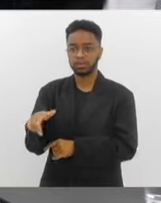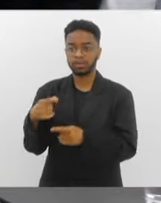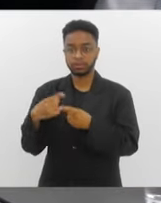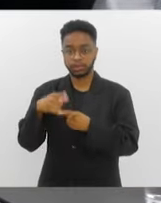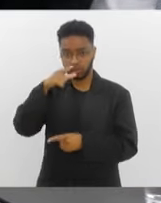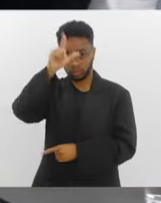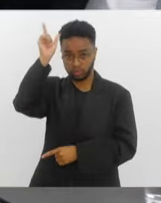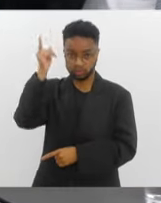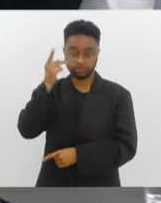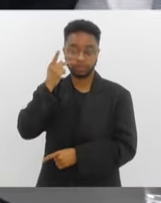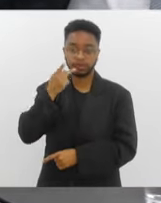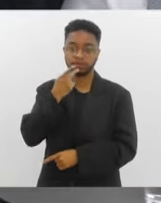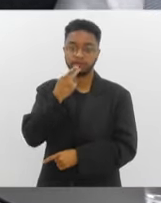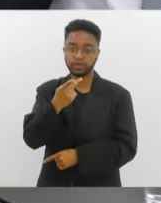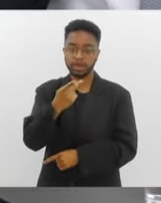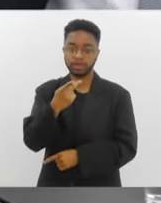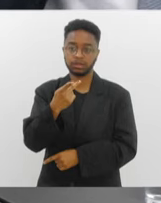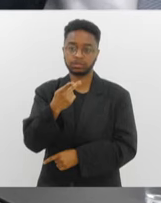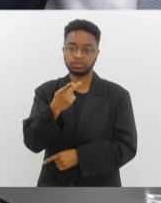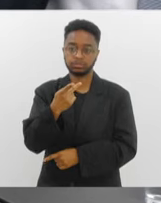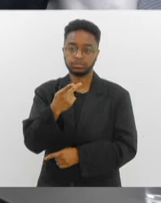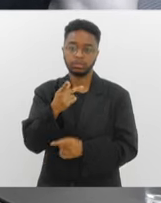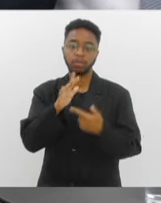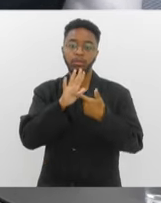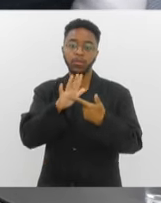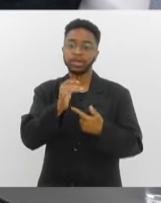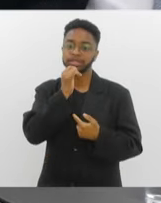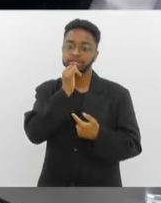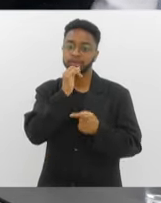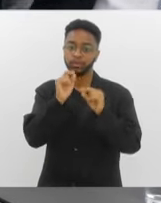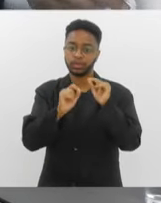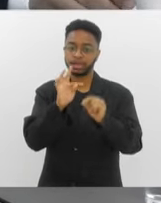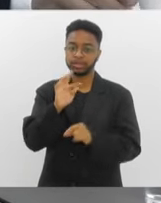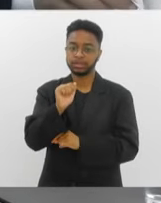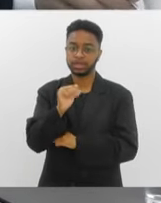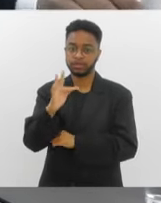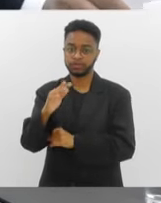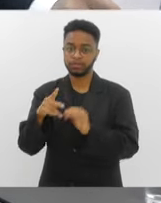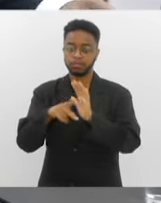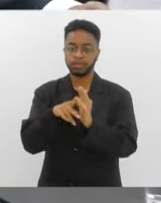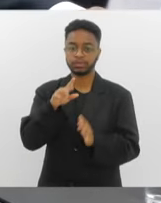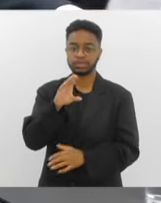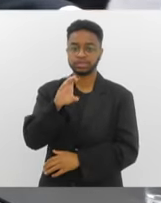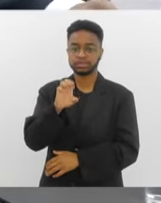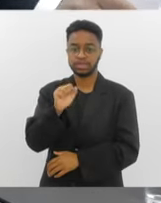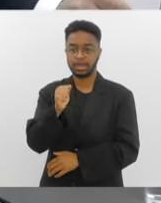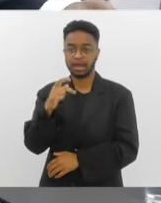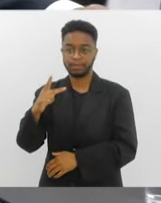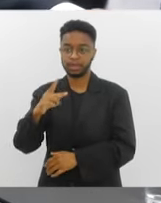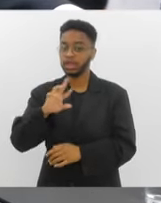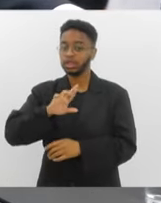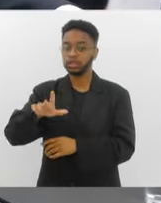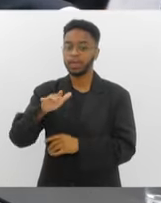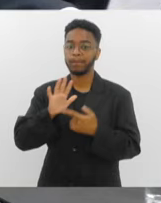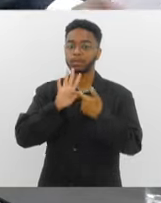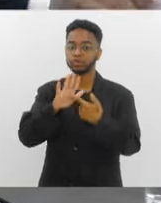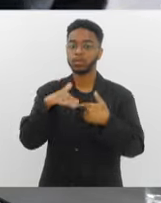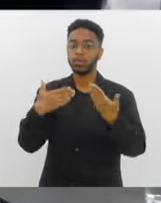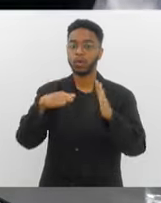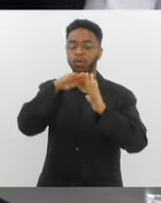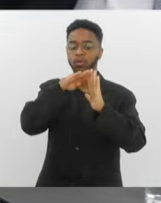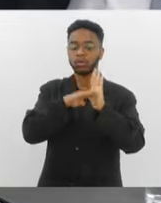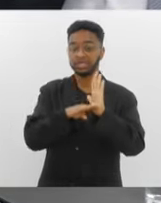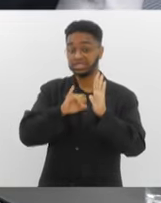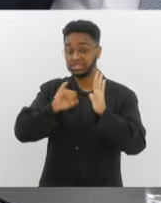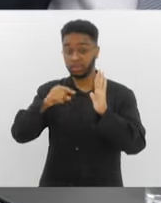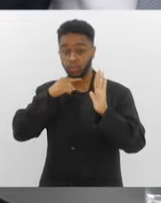Luiz Paulo fala algo, já aqui trazendo como exemplo o próprio TAF da SEAP. Ali ela não é classificatória. É só quem não